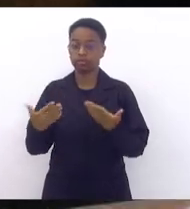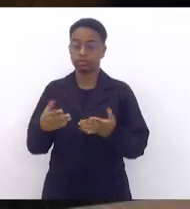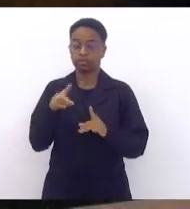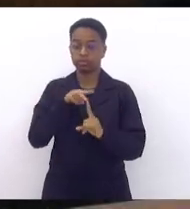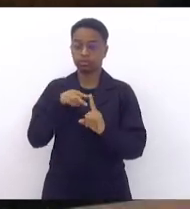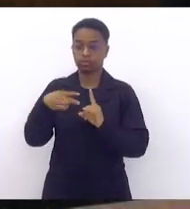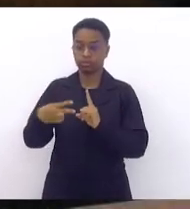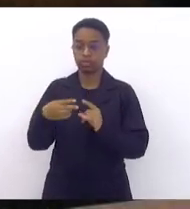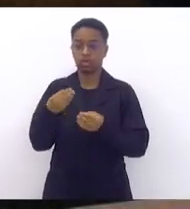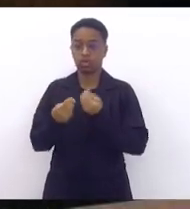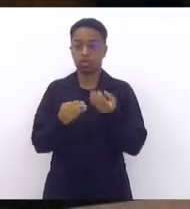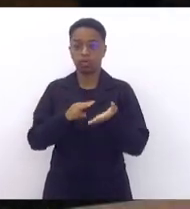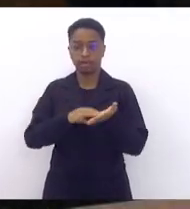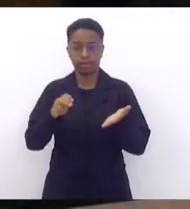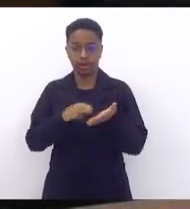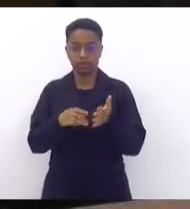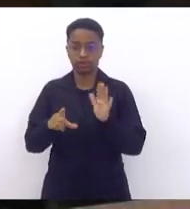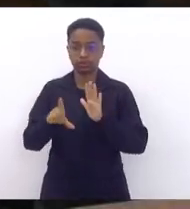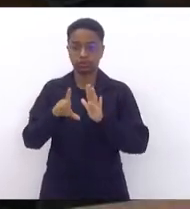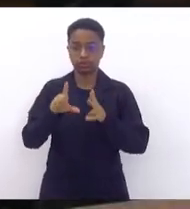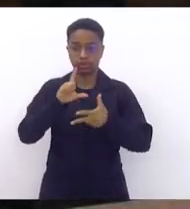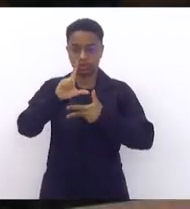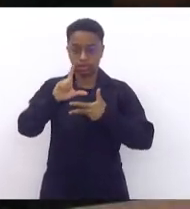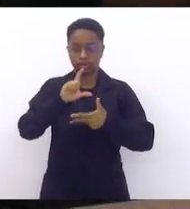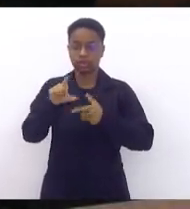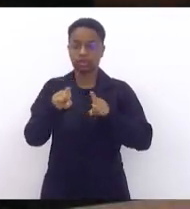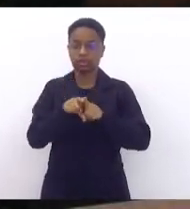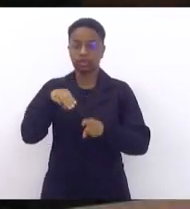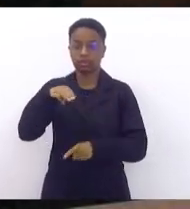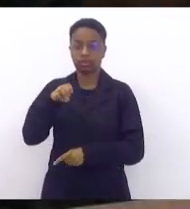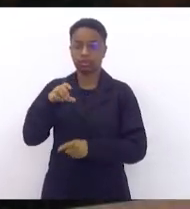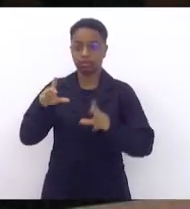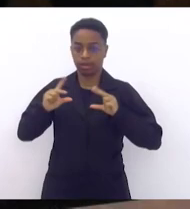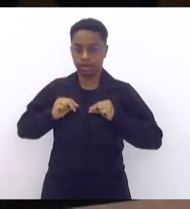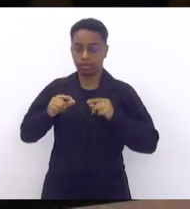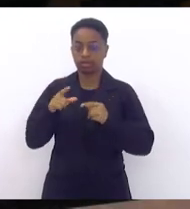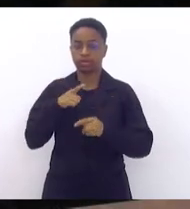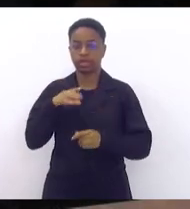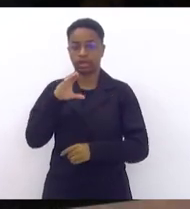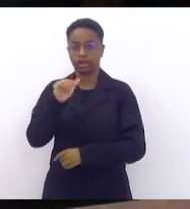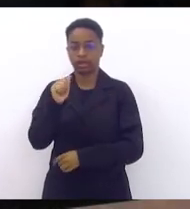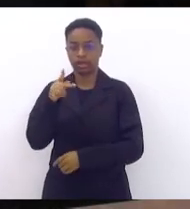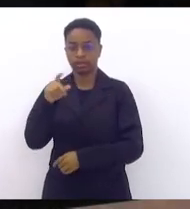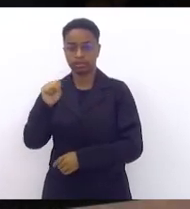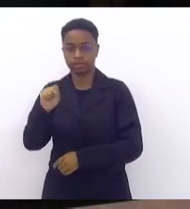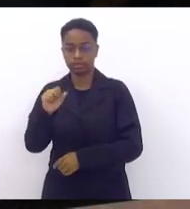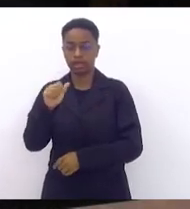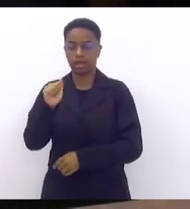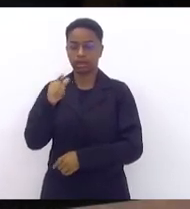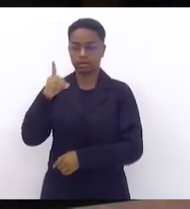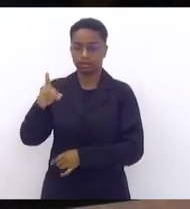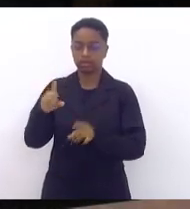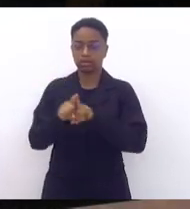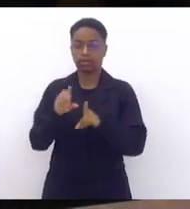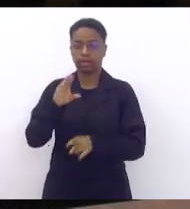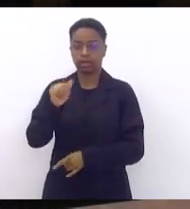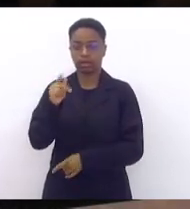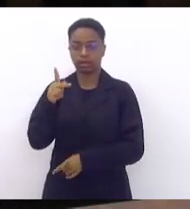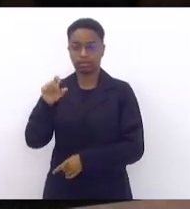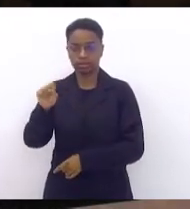do método legislativo e do mérito, e temos aí a Rede CAPES AD, temos a Rede CAPES, toda a